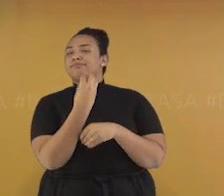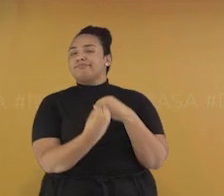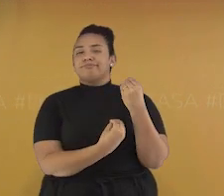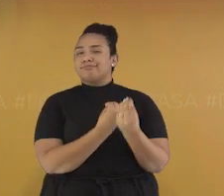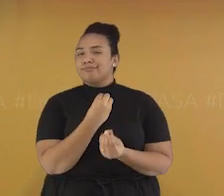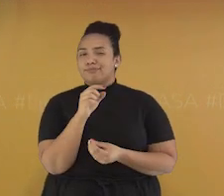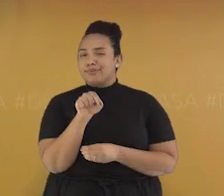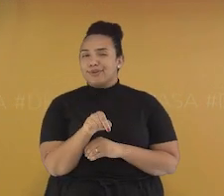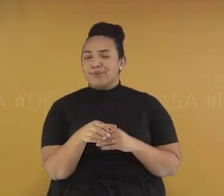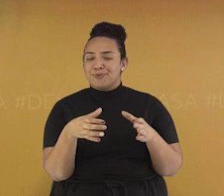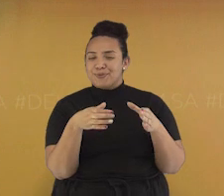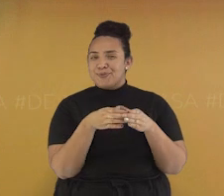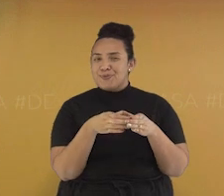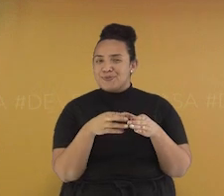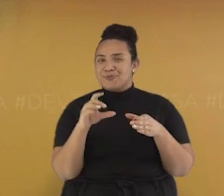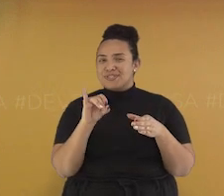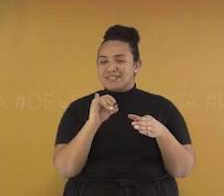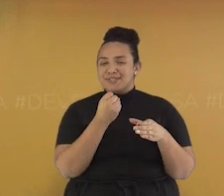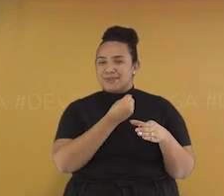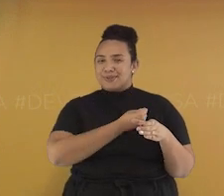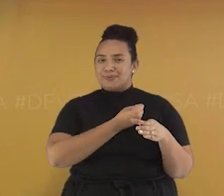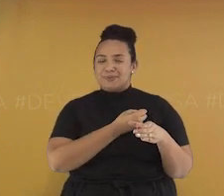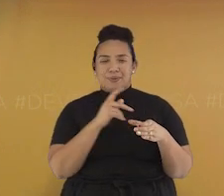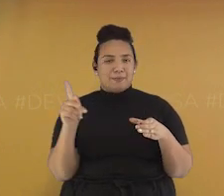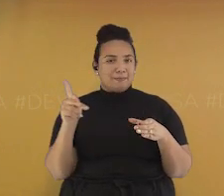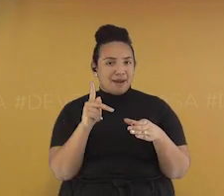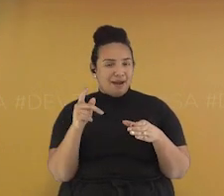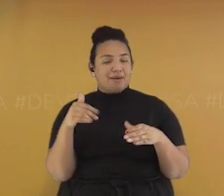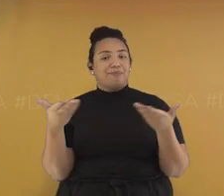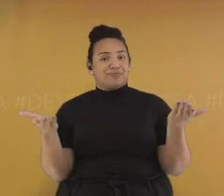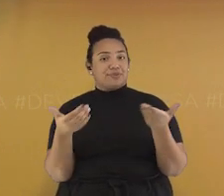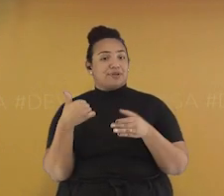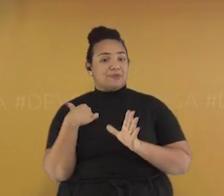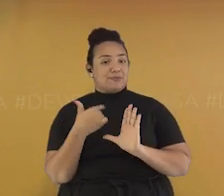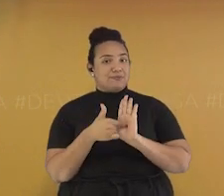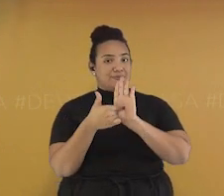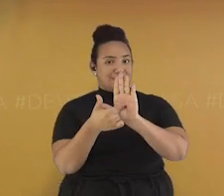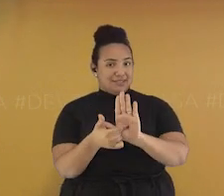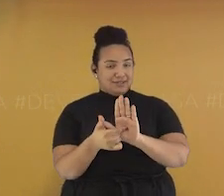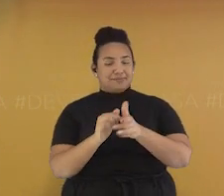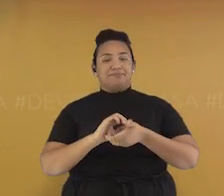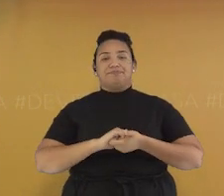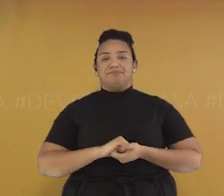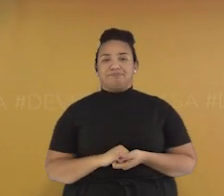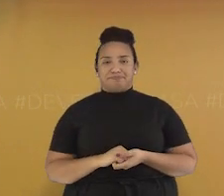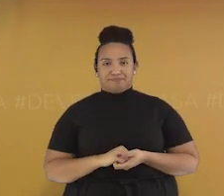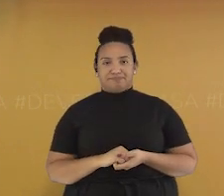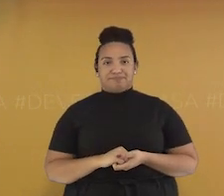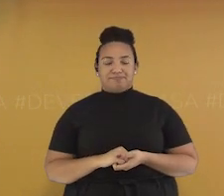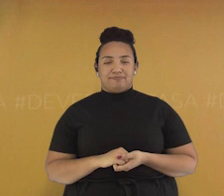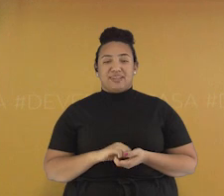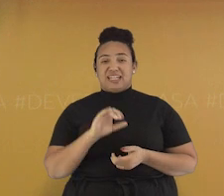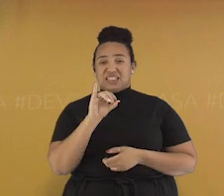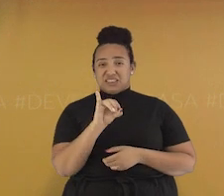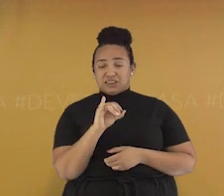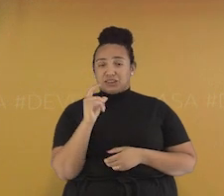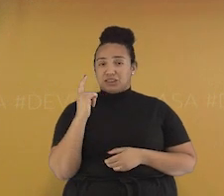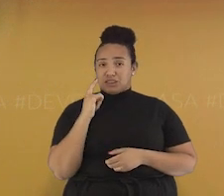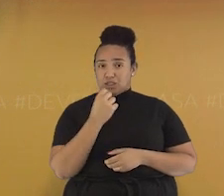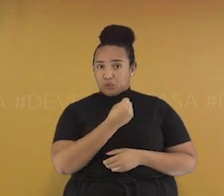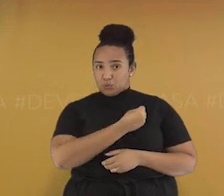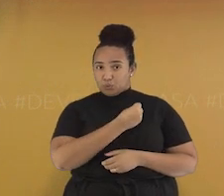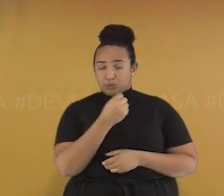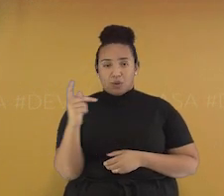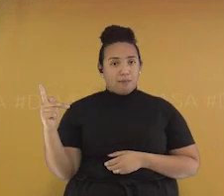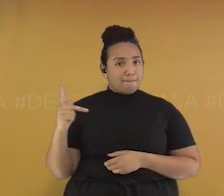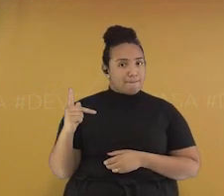encontrar a mediana em um conjunto com um número par de elementos? Vou mostrar para vocês. Quando a sequência possui